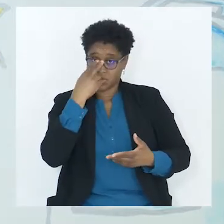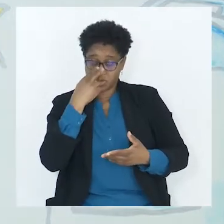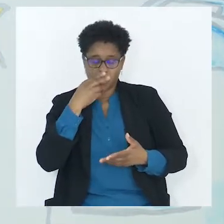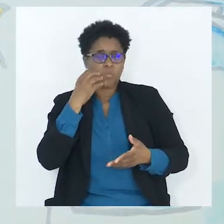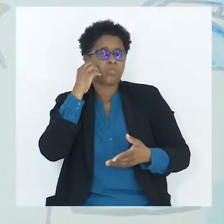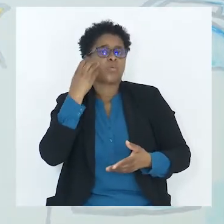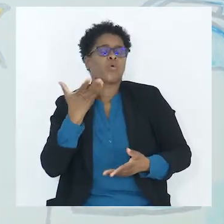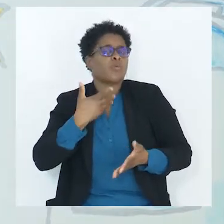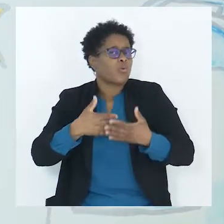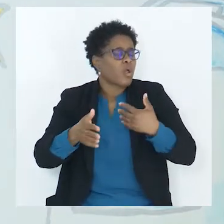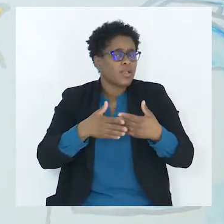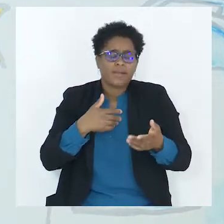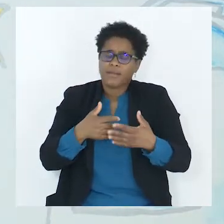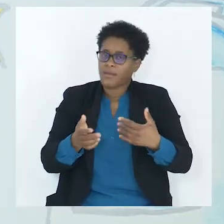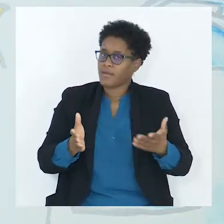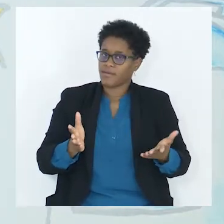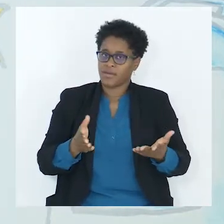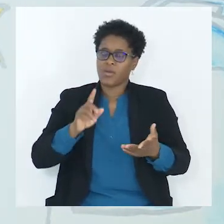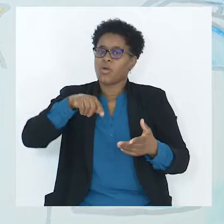a história, como qualquer